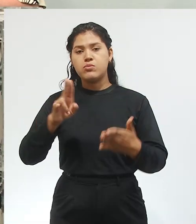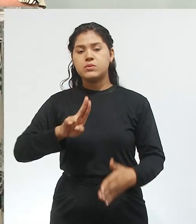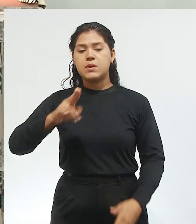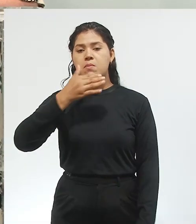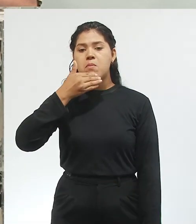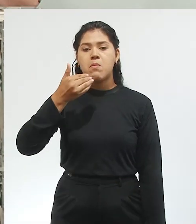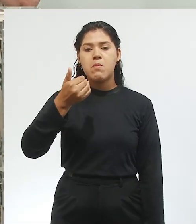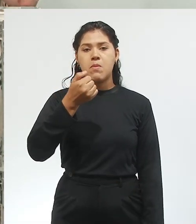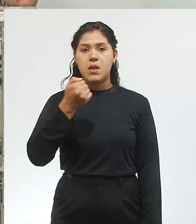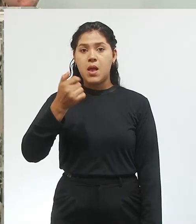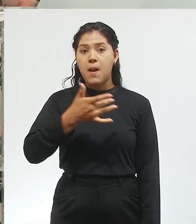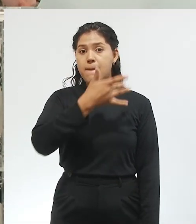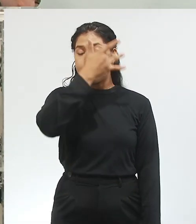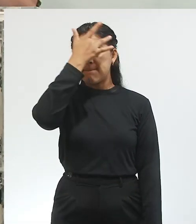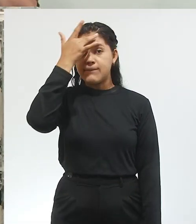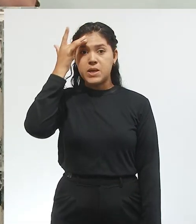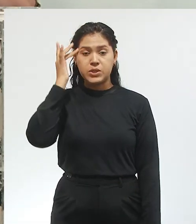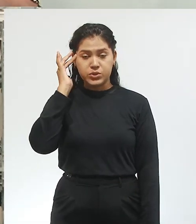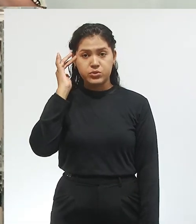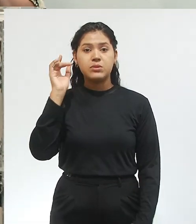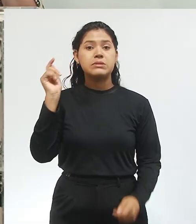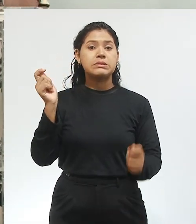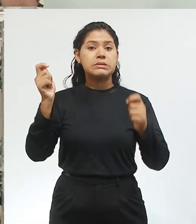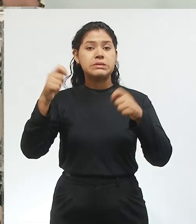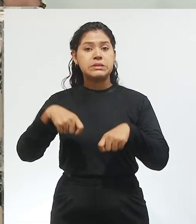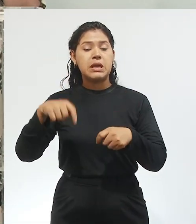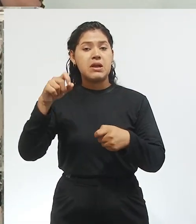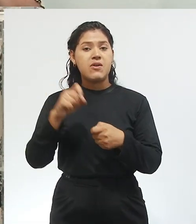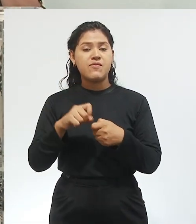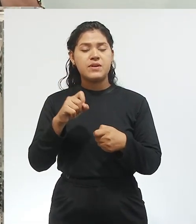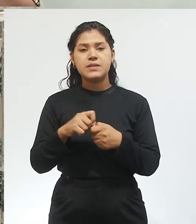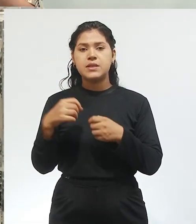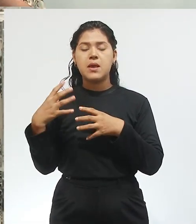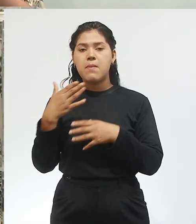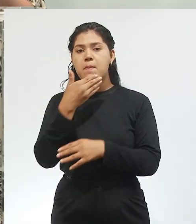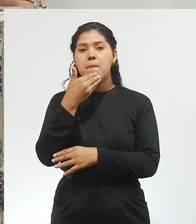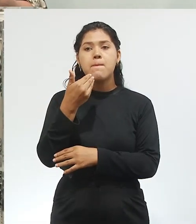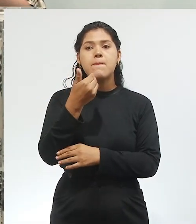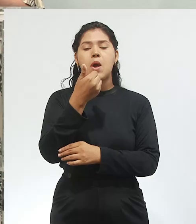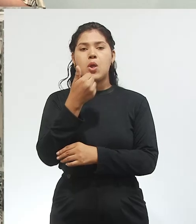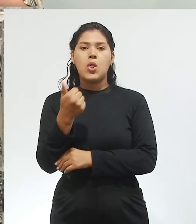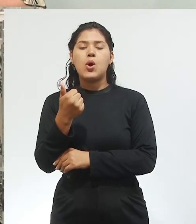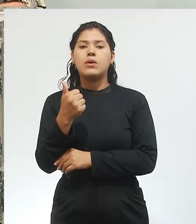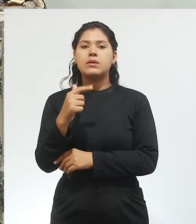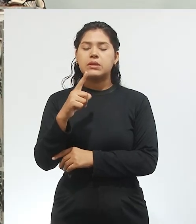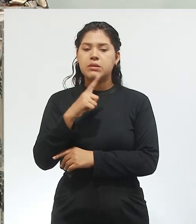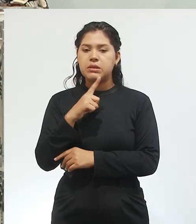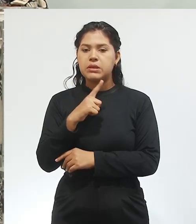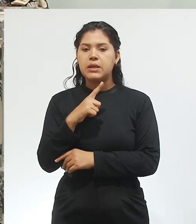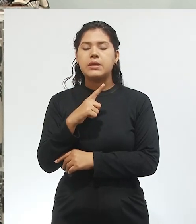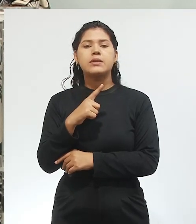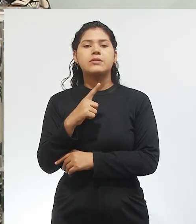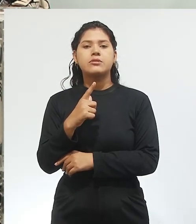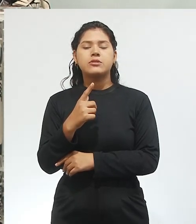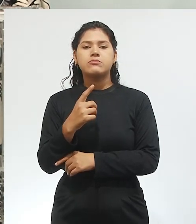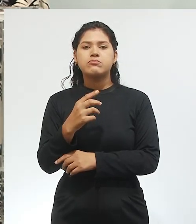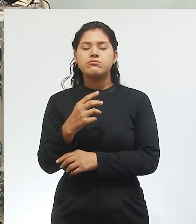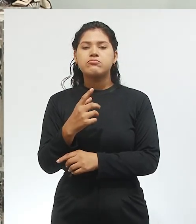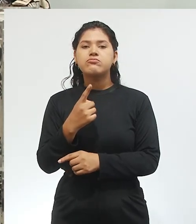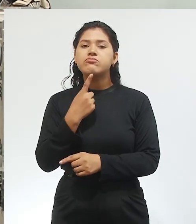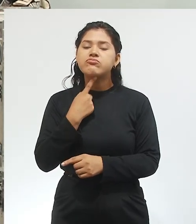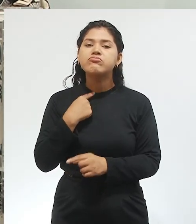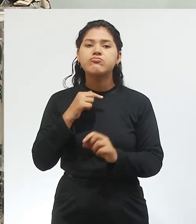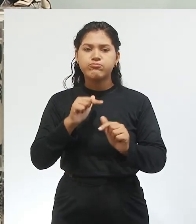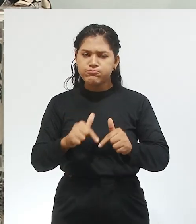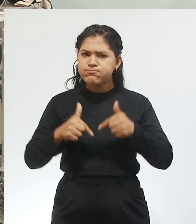essas pessoas consigam fazer da melhor forma possível e assim com